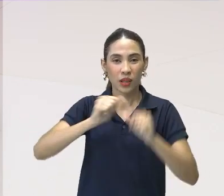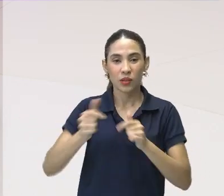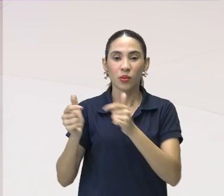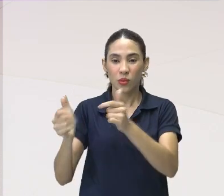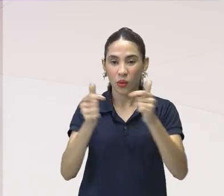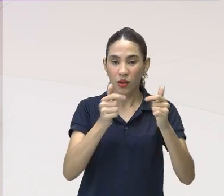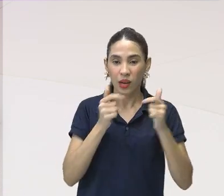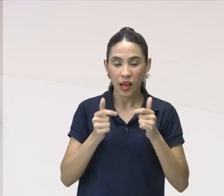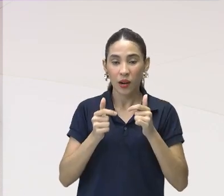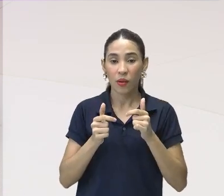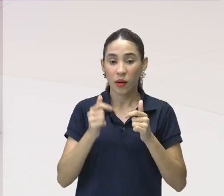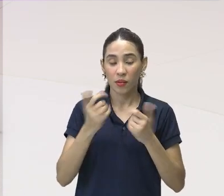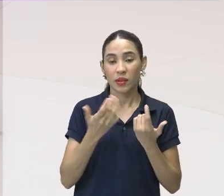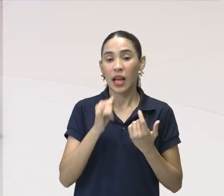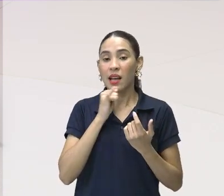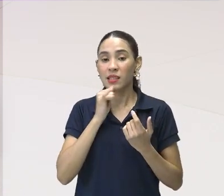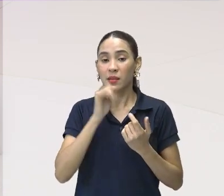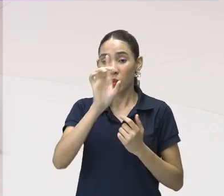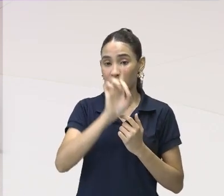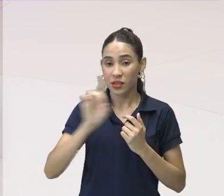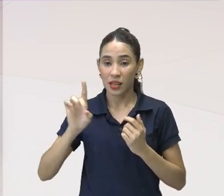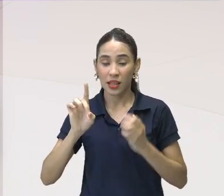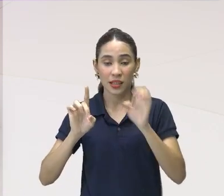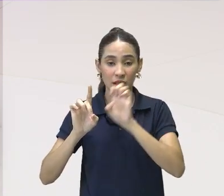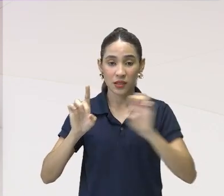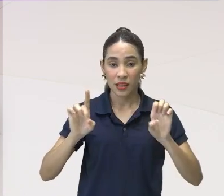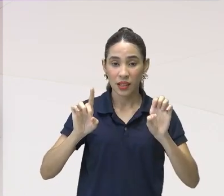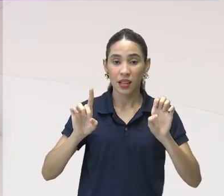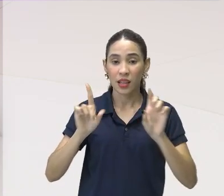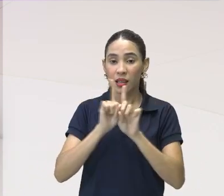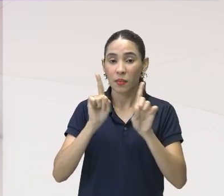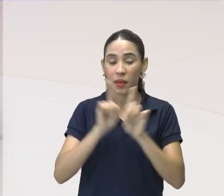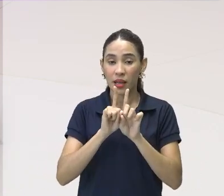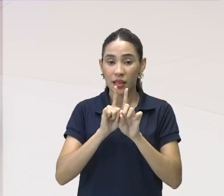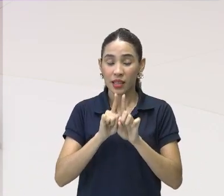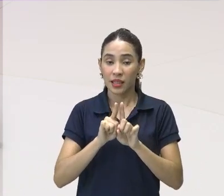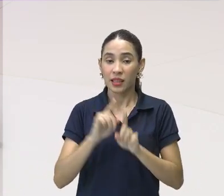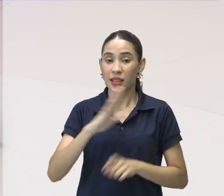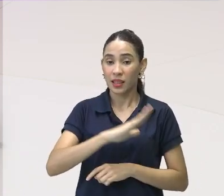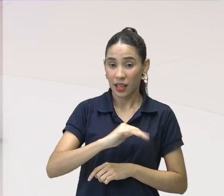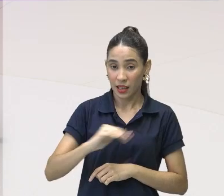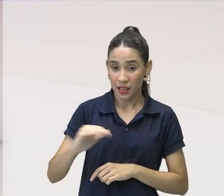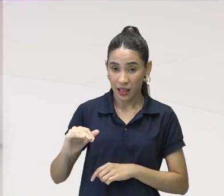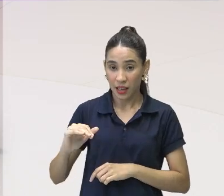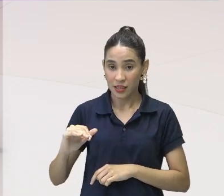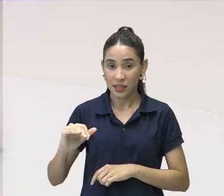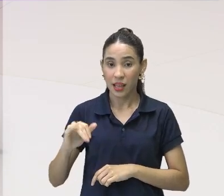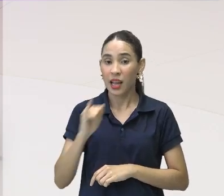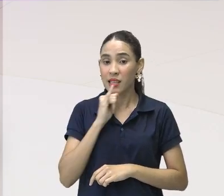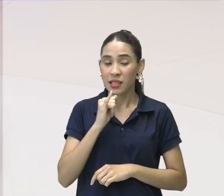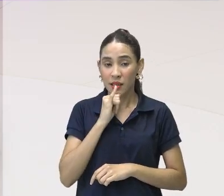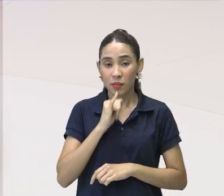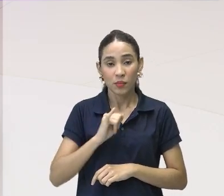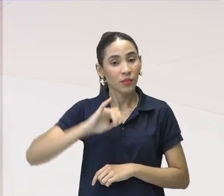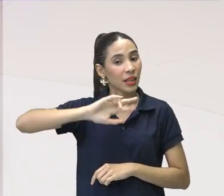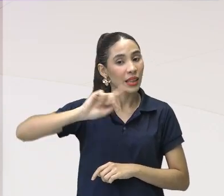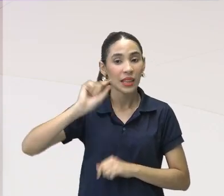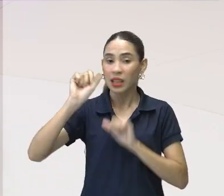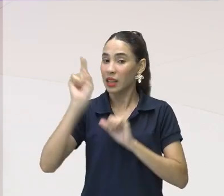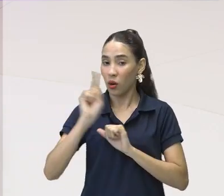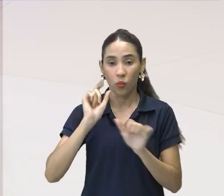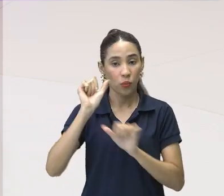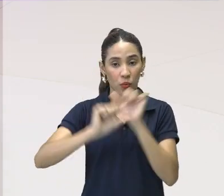quem está à direita e quem está à esquerda das crianças, né, daquela criança específica, não está